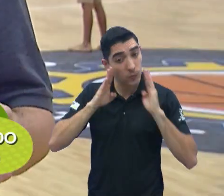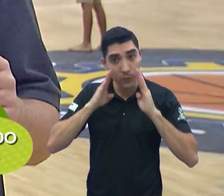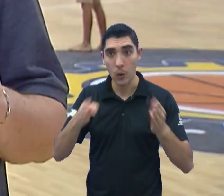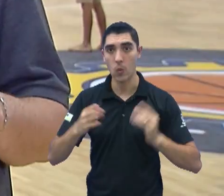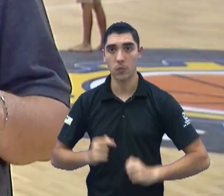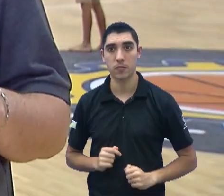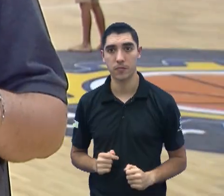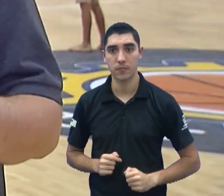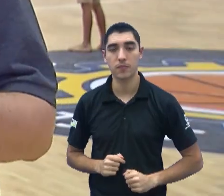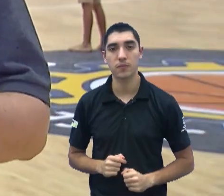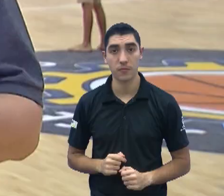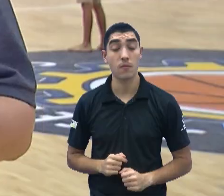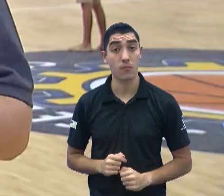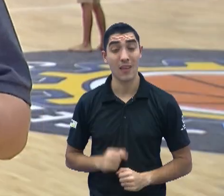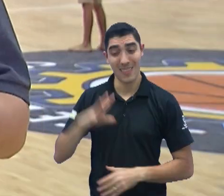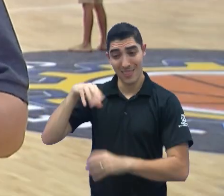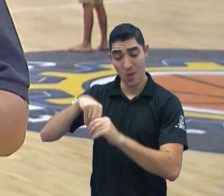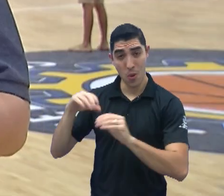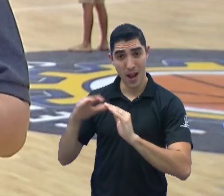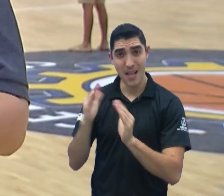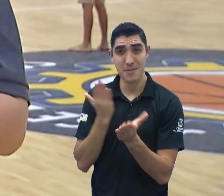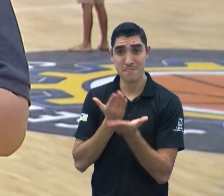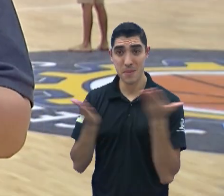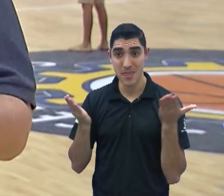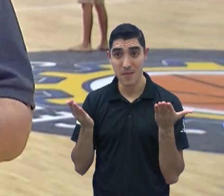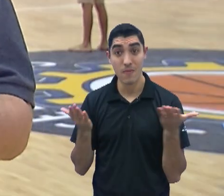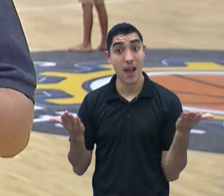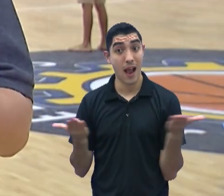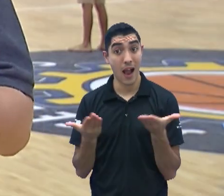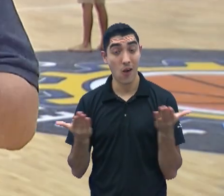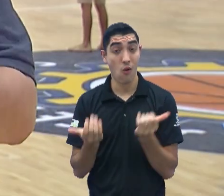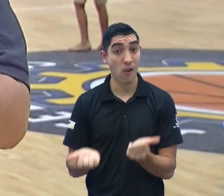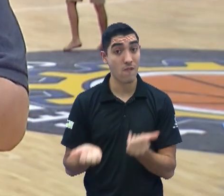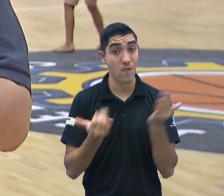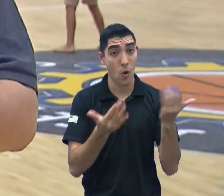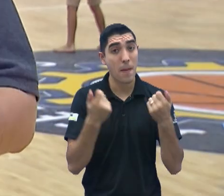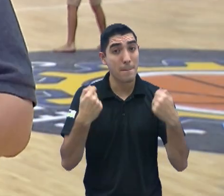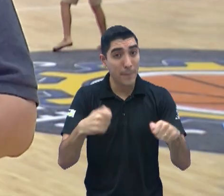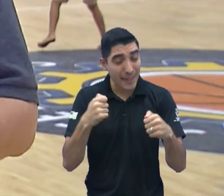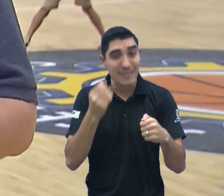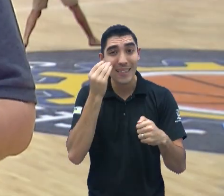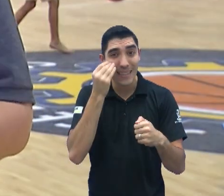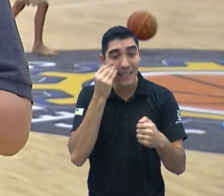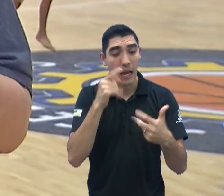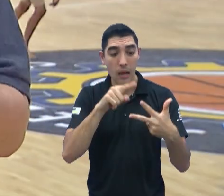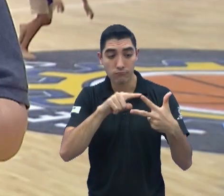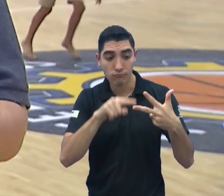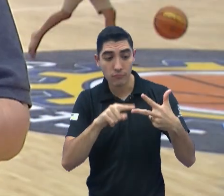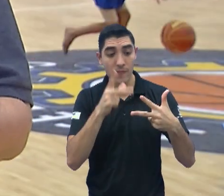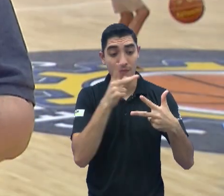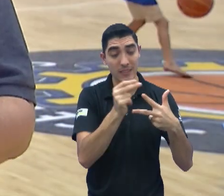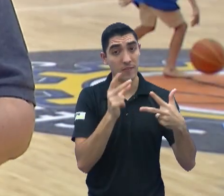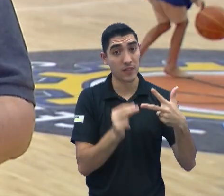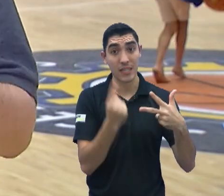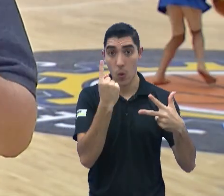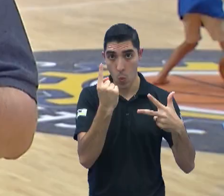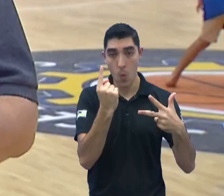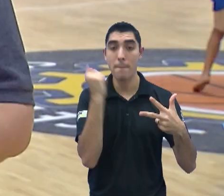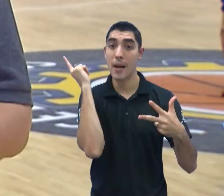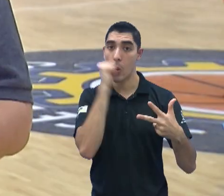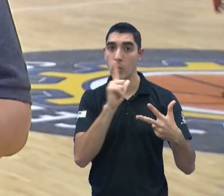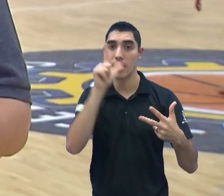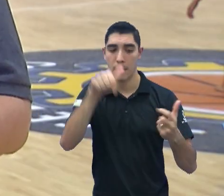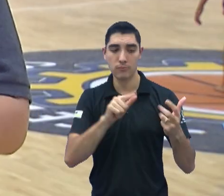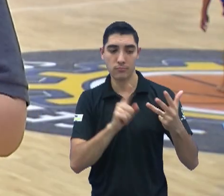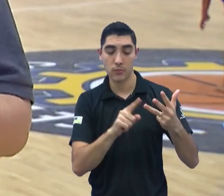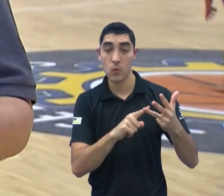Depois de perder dentro de casa, o São José precisa vencer pelo menos uma das próximas 2 partidas em São Paulo para forçar o jogo 4 da série